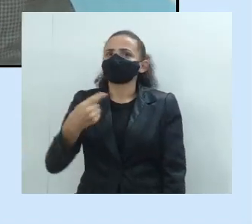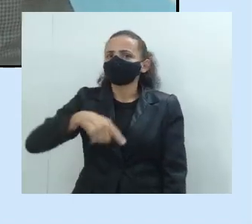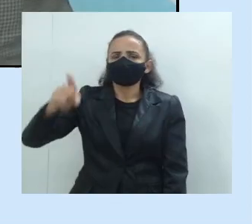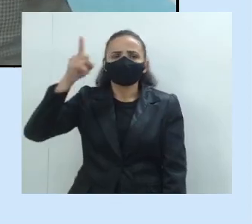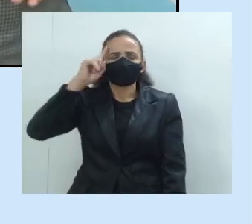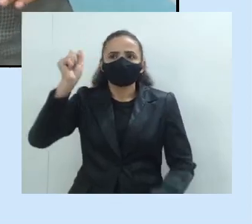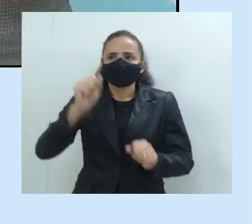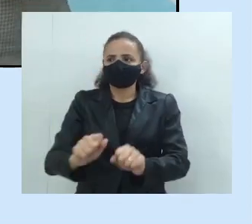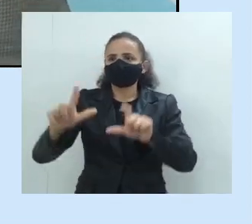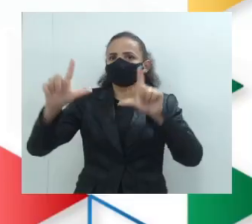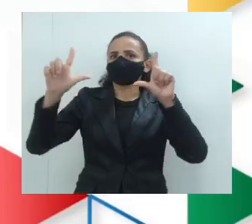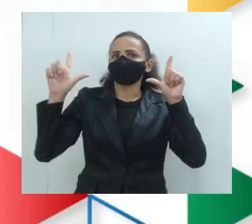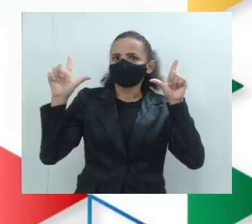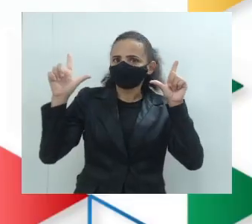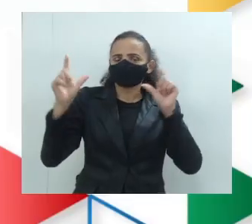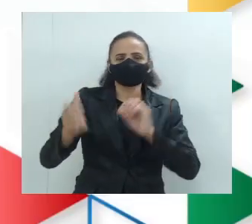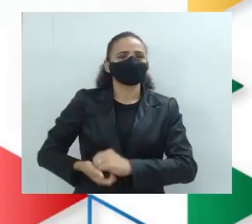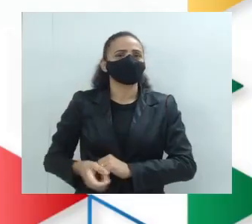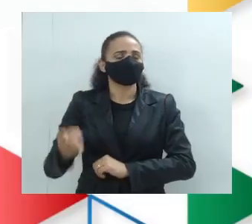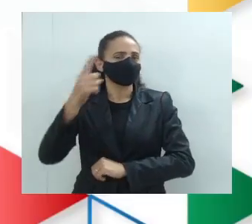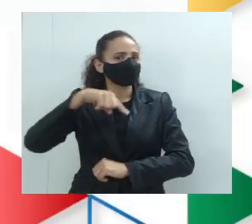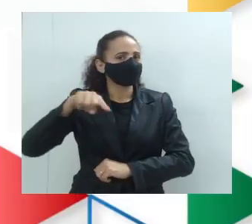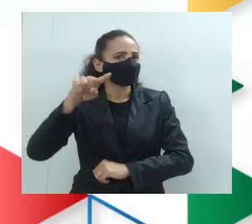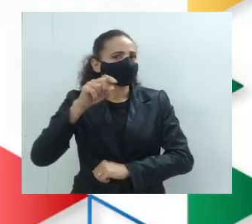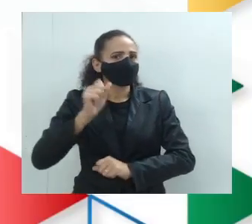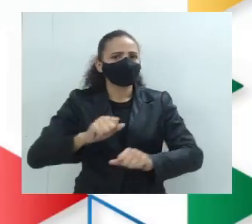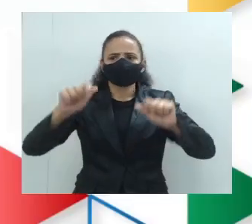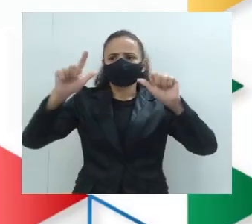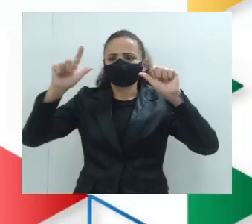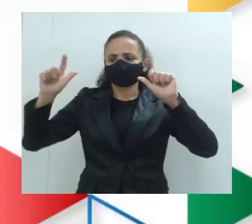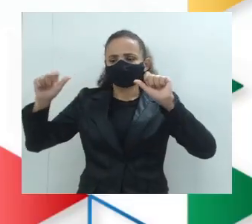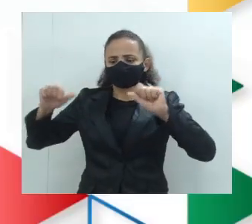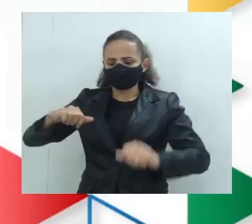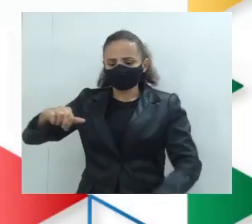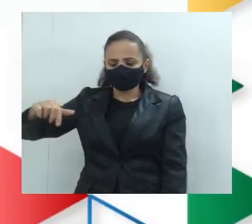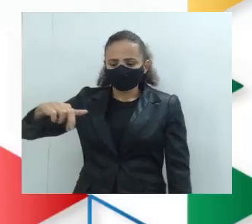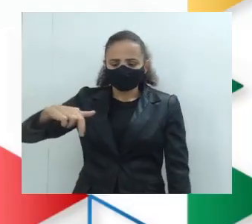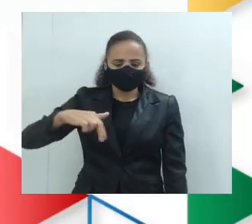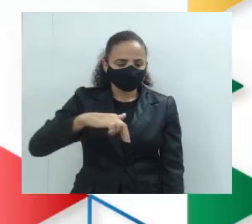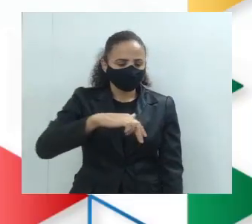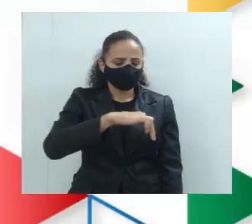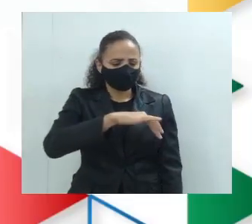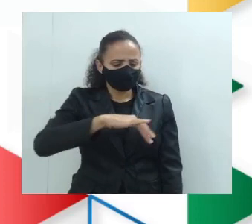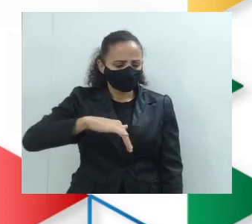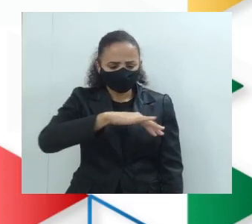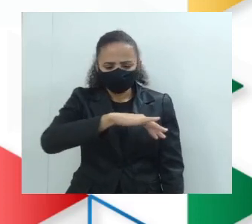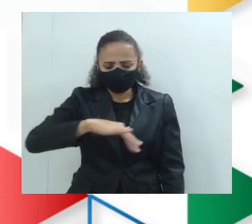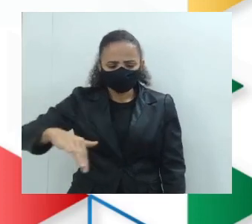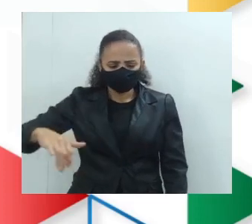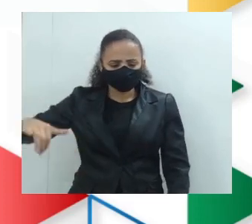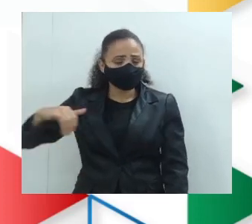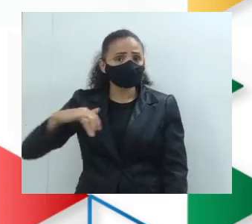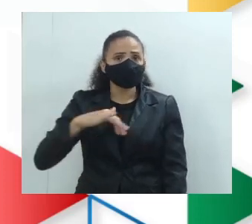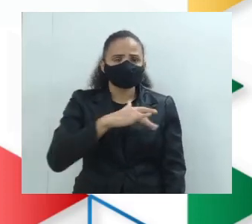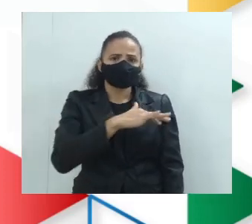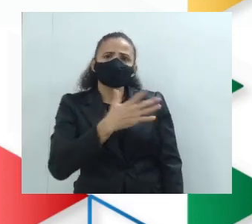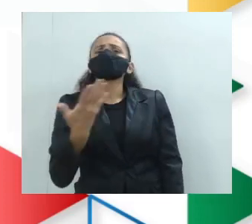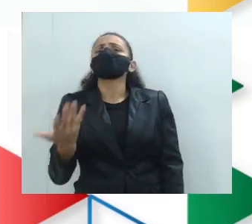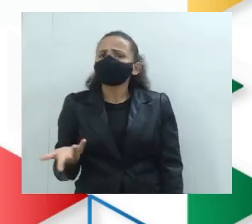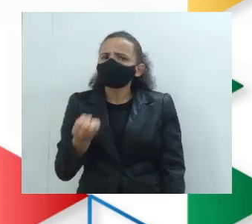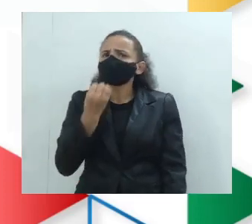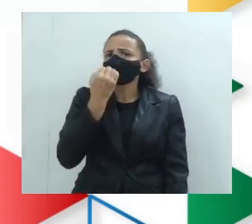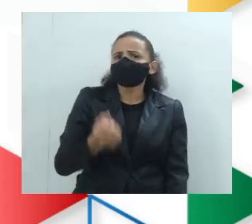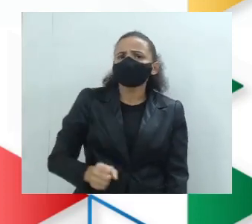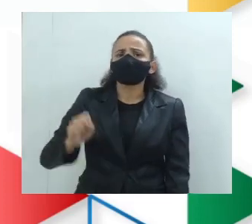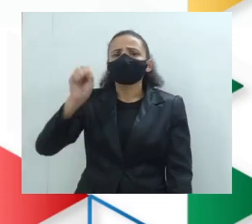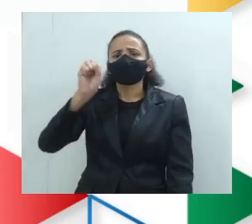no slide aí, ó. A imagem de uma calçada em São Paulo. Poderia ser uma calçada nossa? Sim, Boa